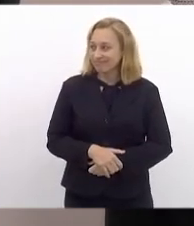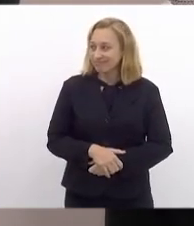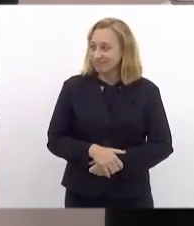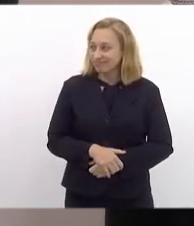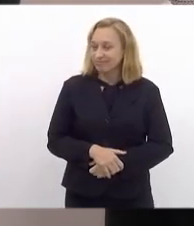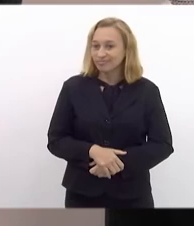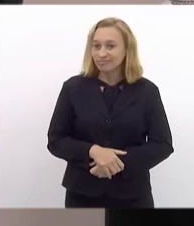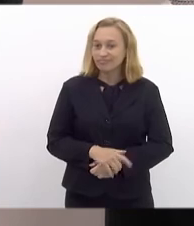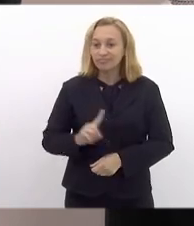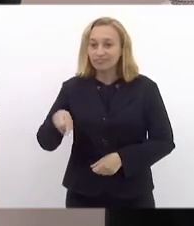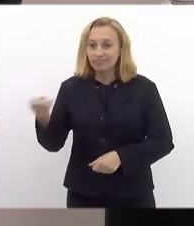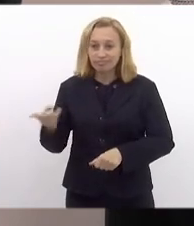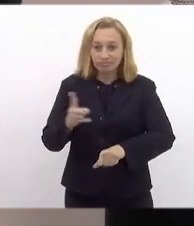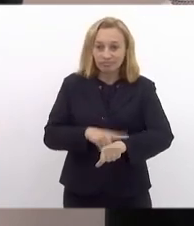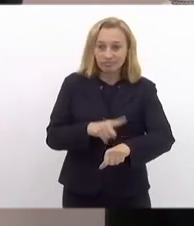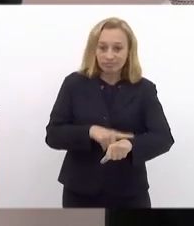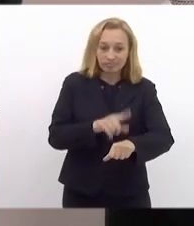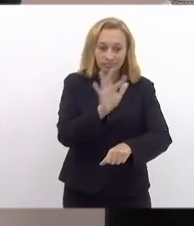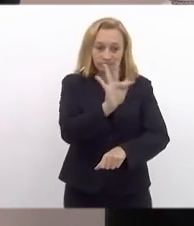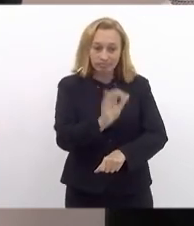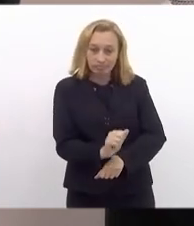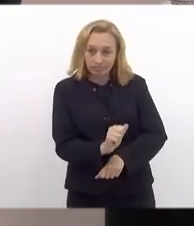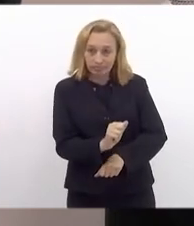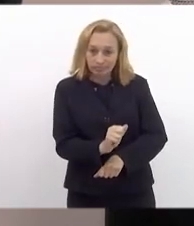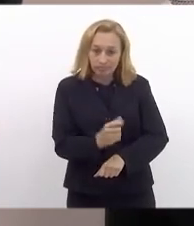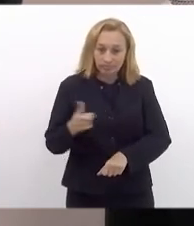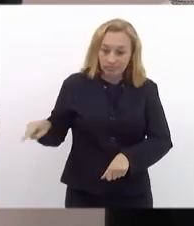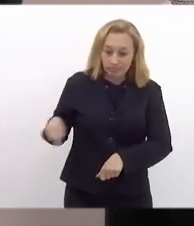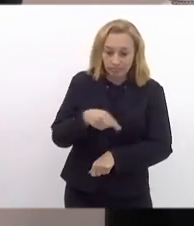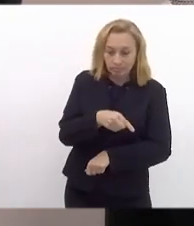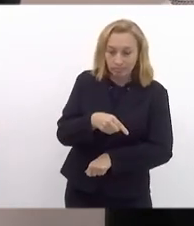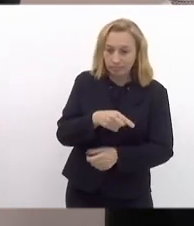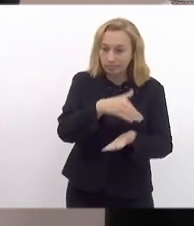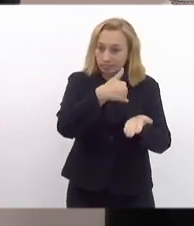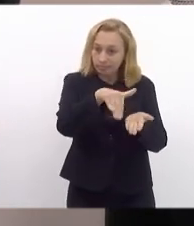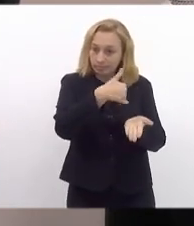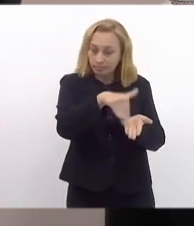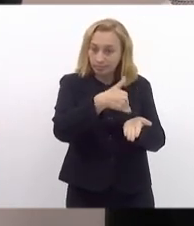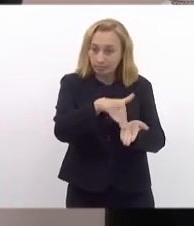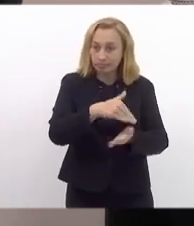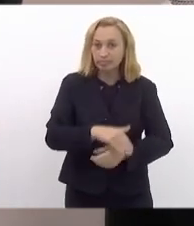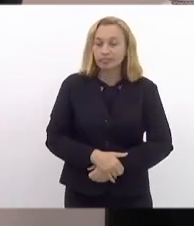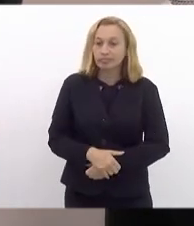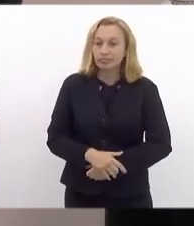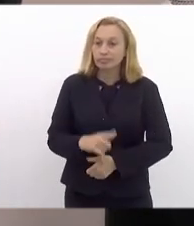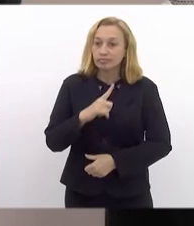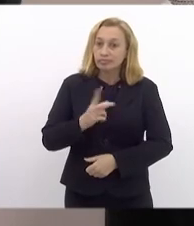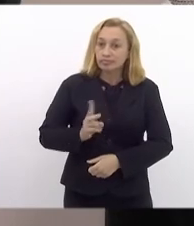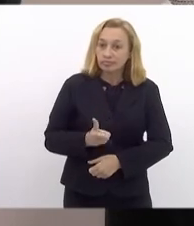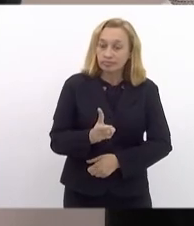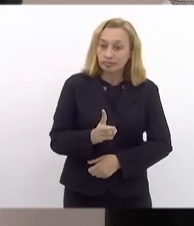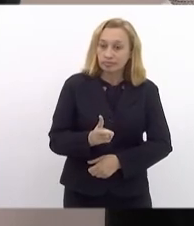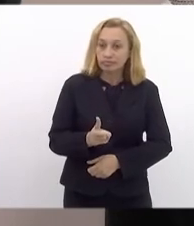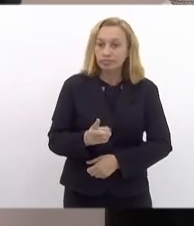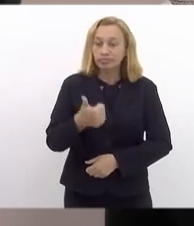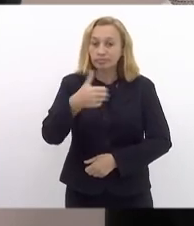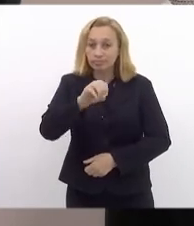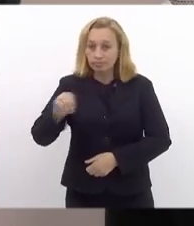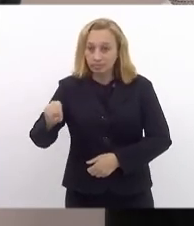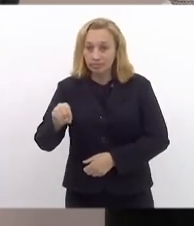épocas A Fazenda vem Encantada que com secretário e já elas empregos